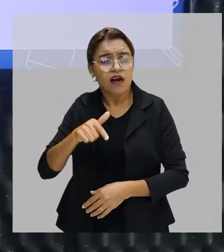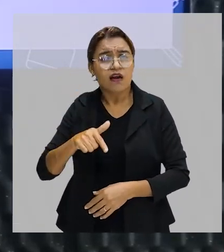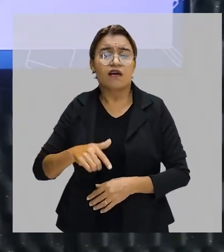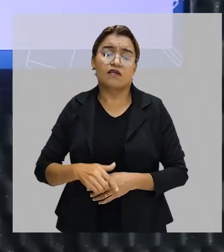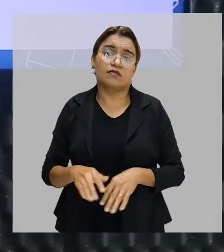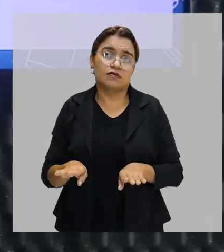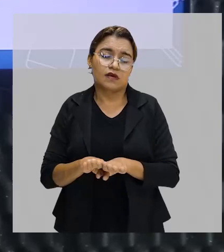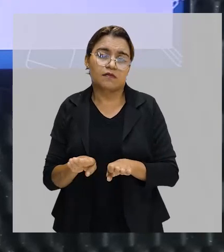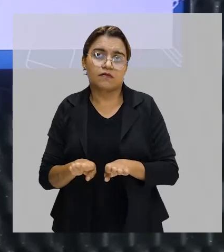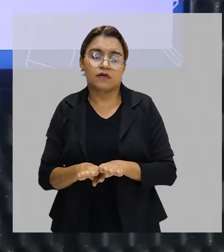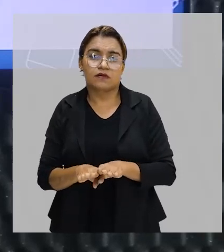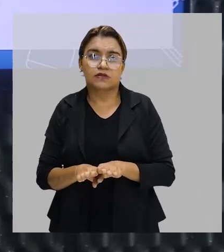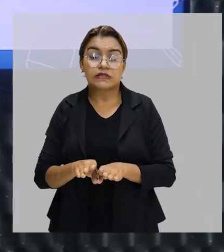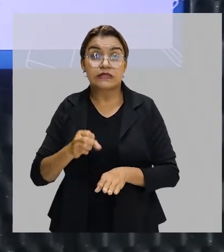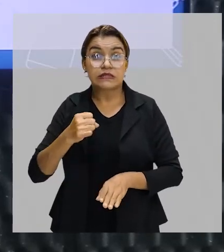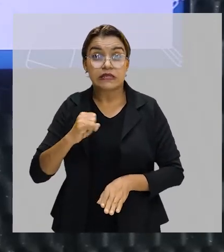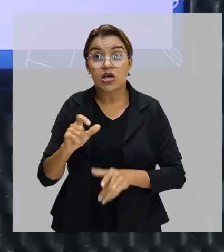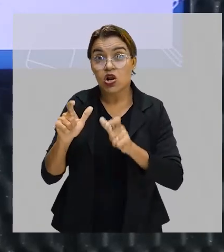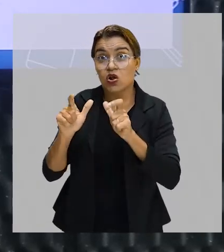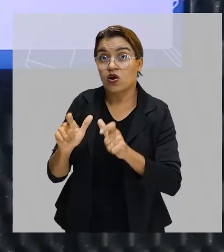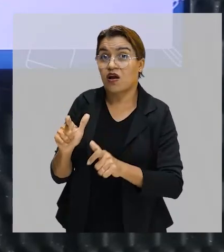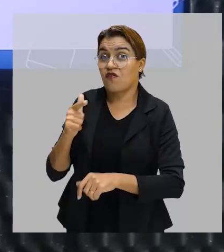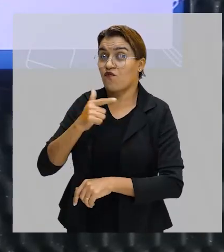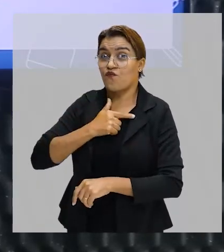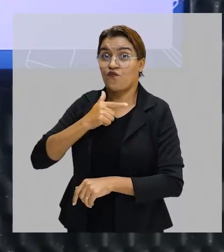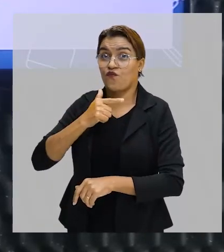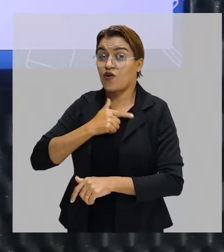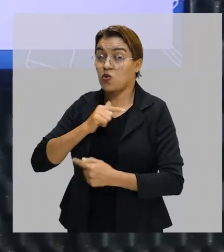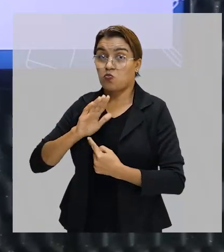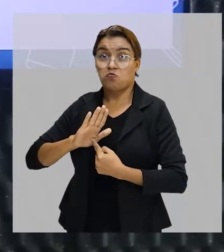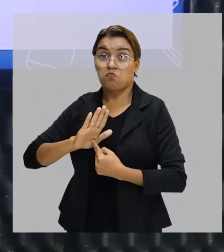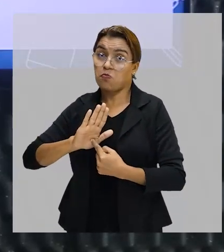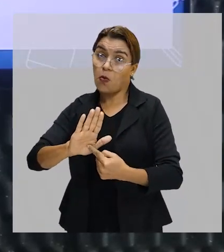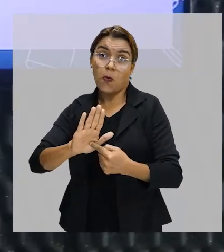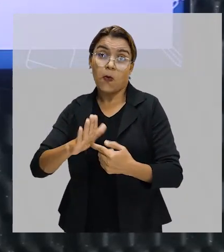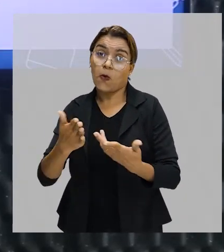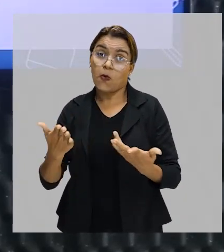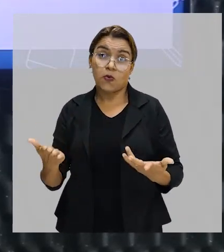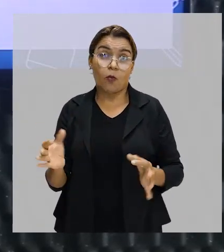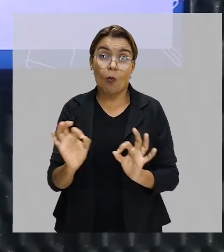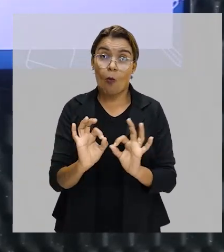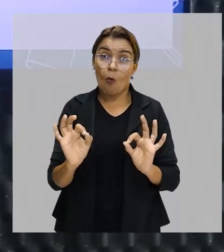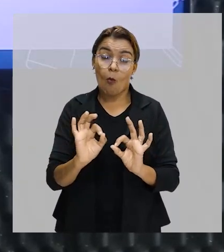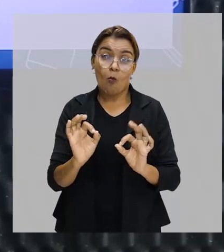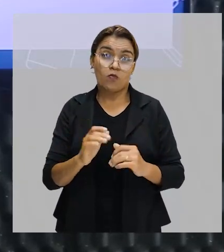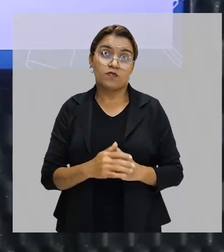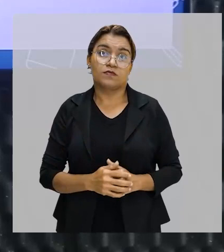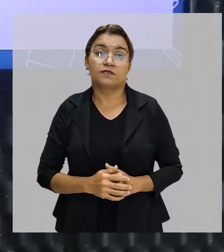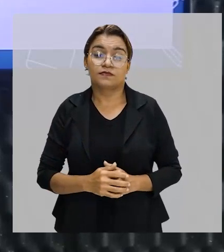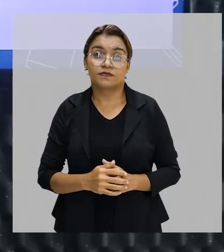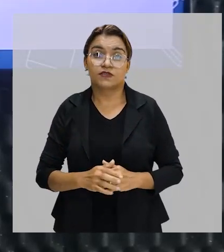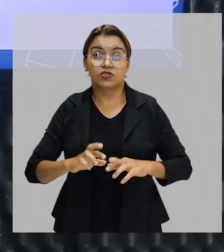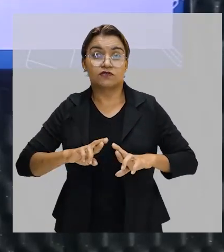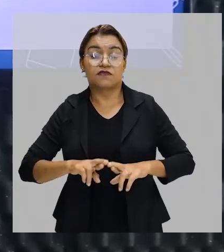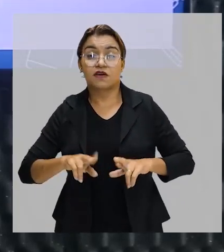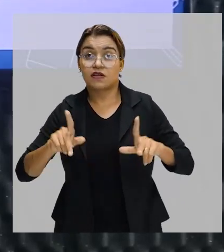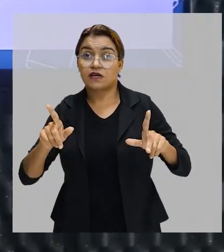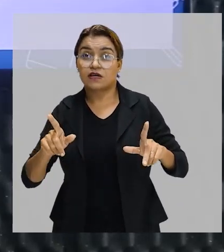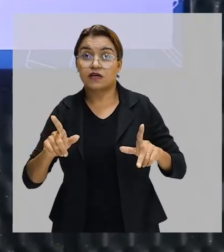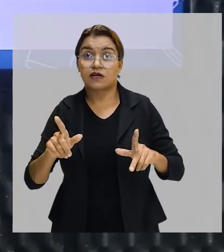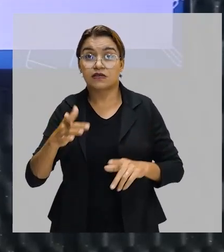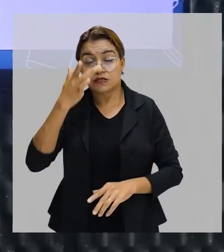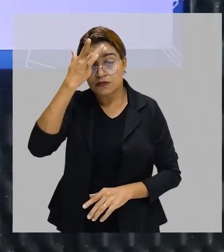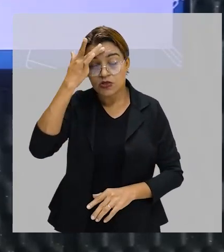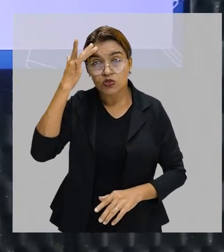que é mal visto, não aparece de cara. O contraste, as pessoas morando